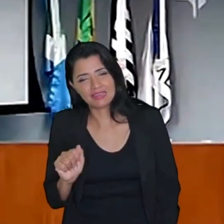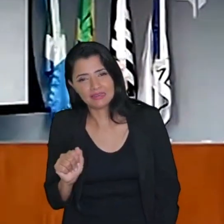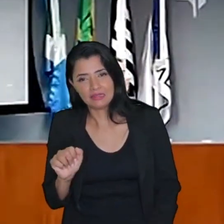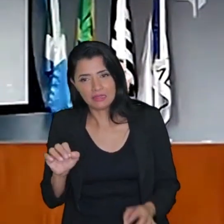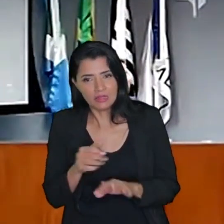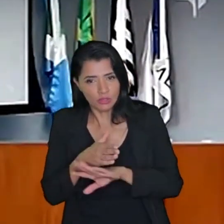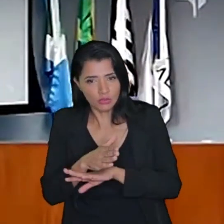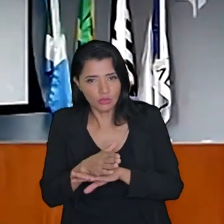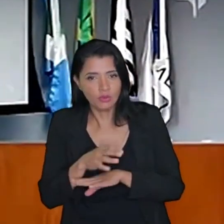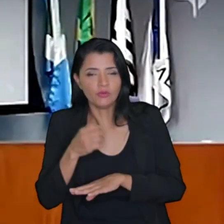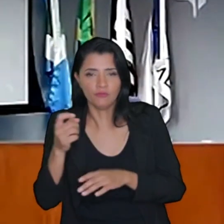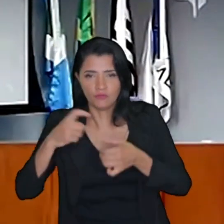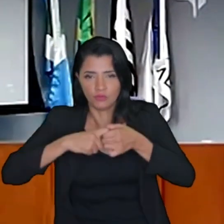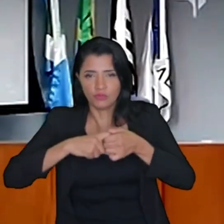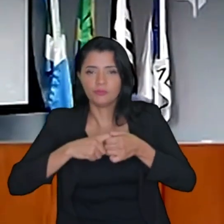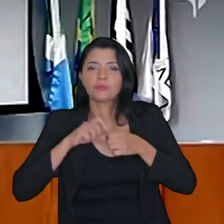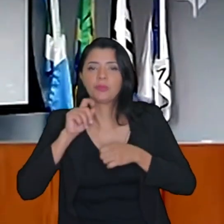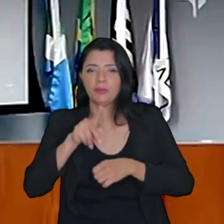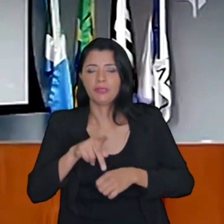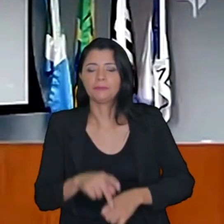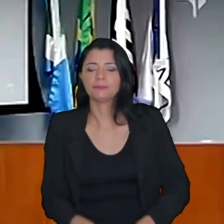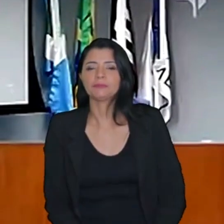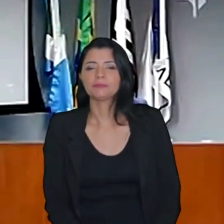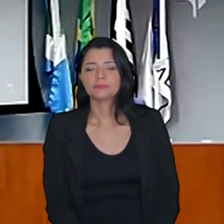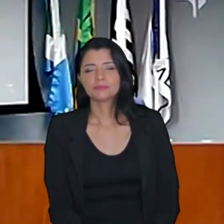Entrou? Voltou? Então tá.